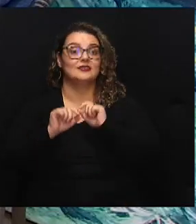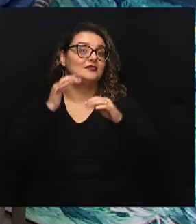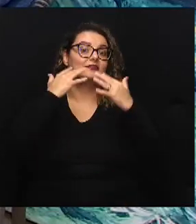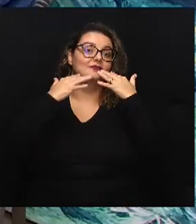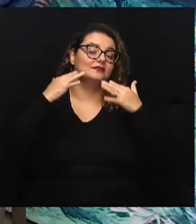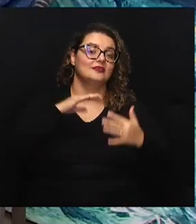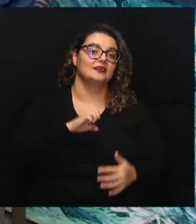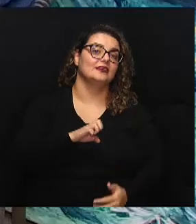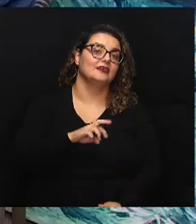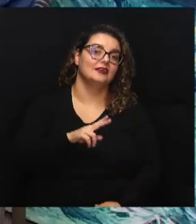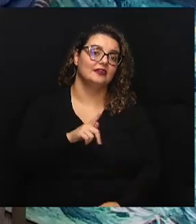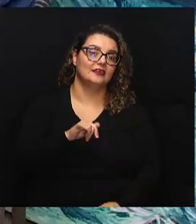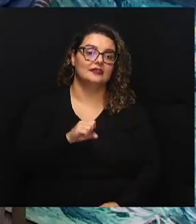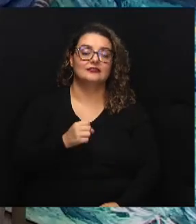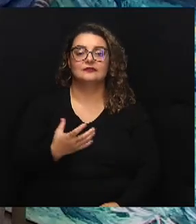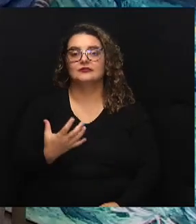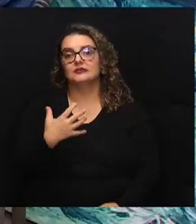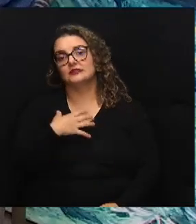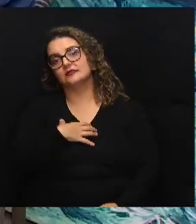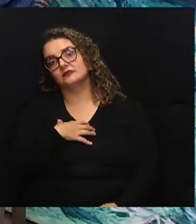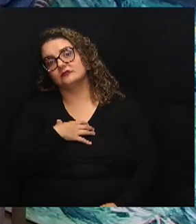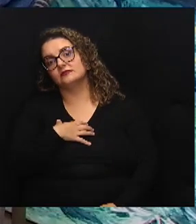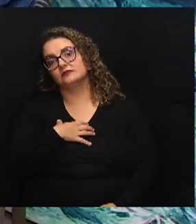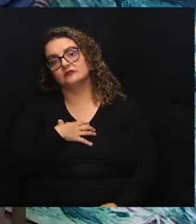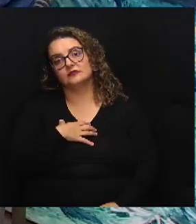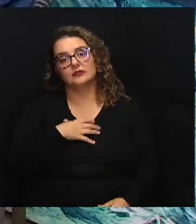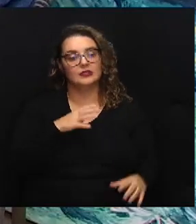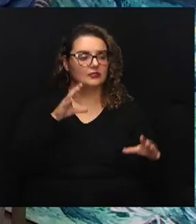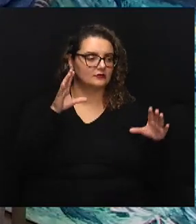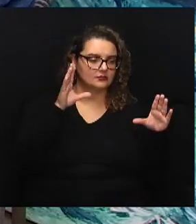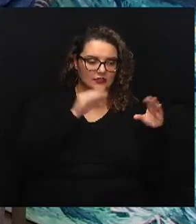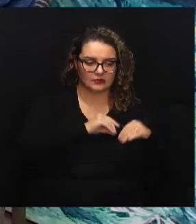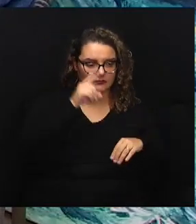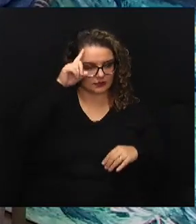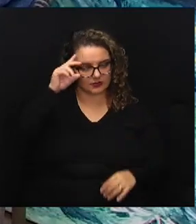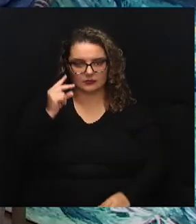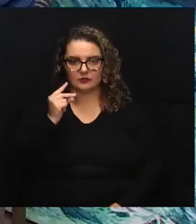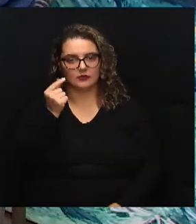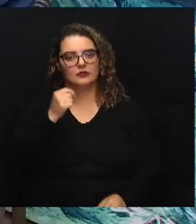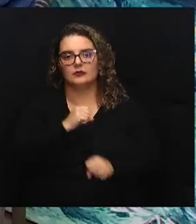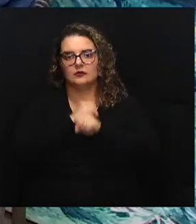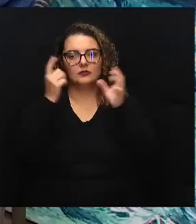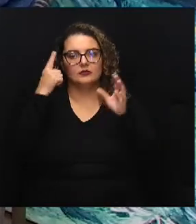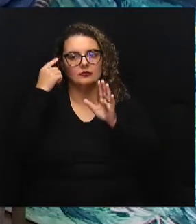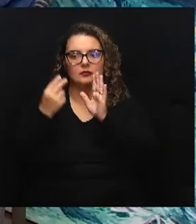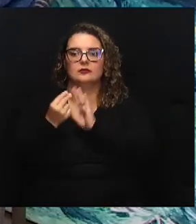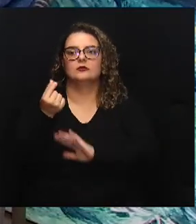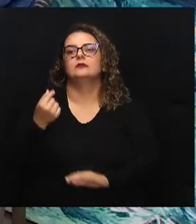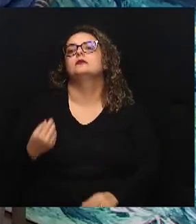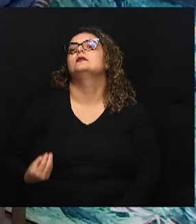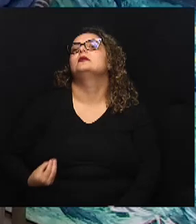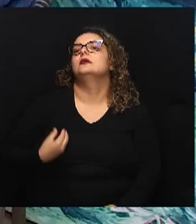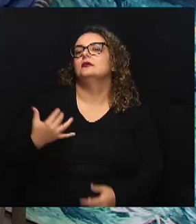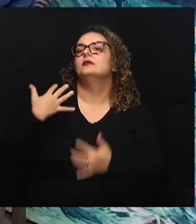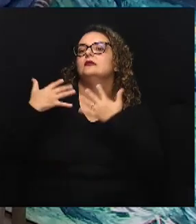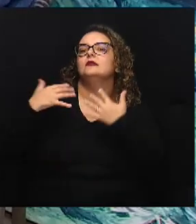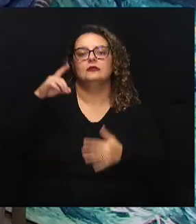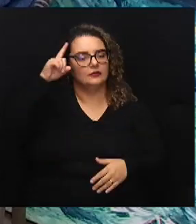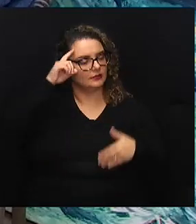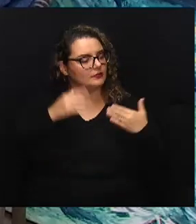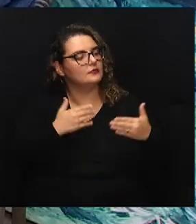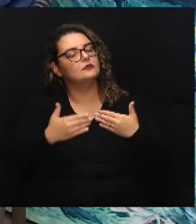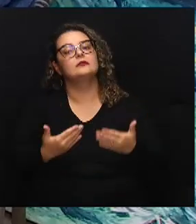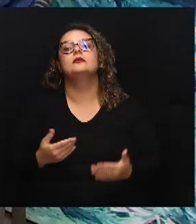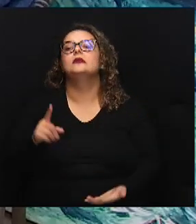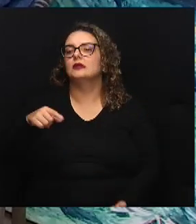Egas? Você sente que às vezes vem absolutamente do nada com uma explosão criativa? A vida que me inspira. Ou o dia a dia te inspira?